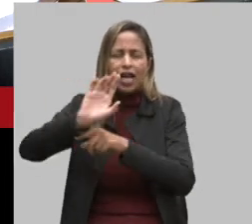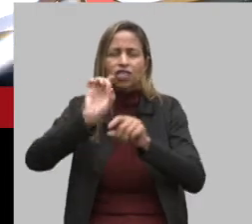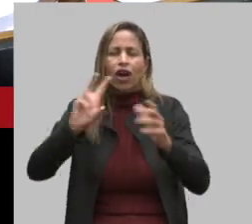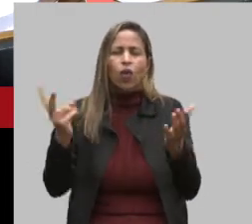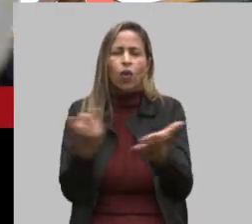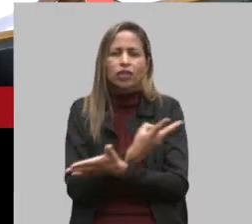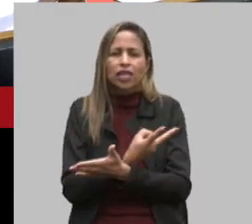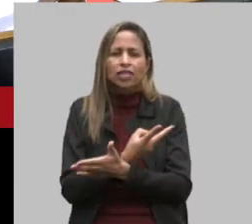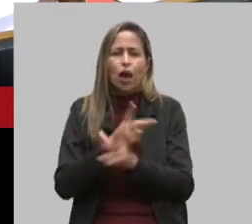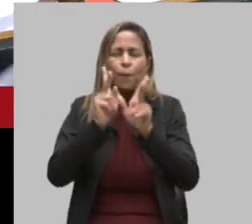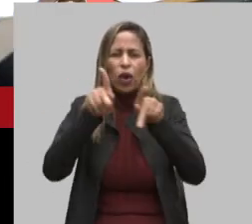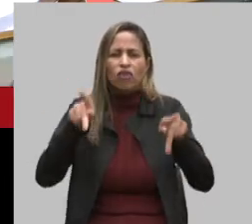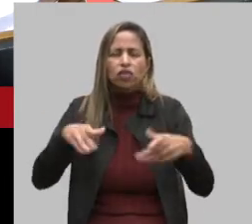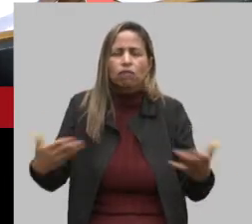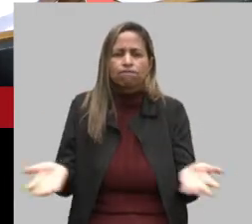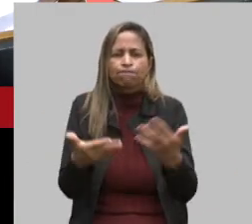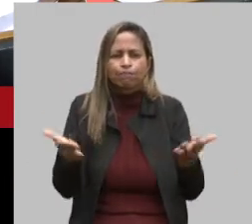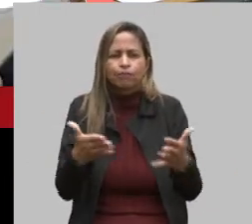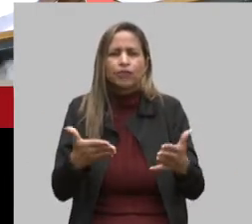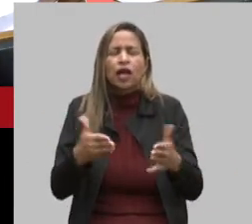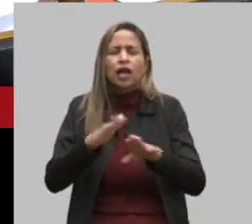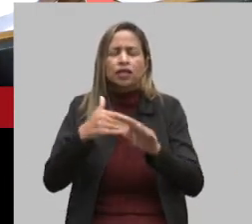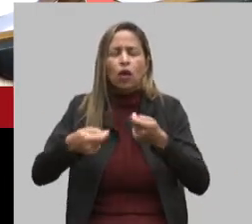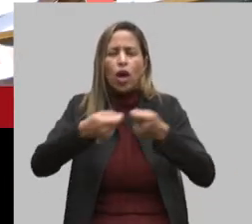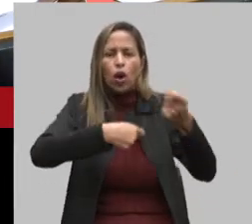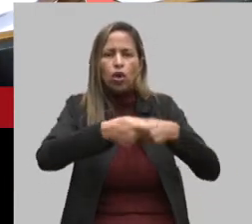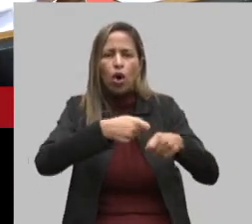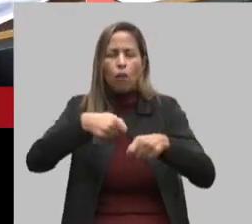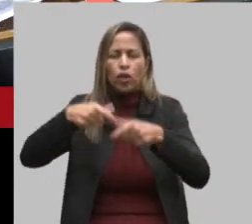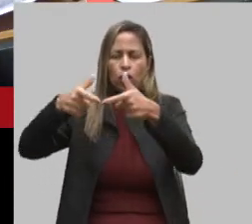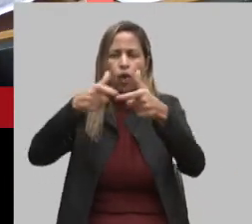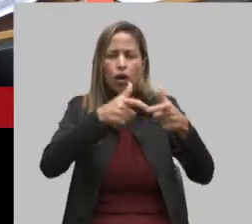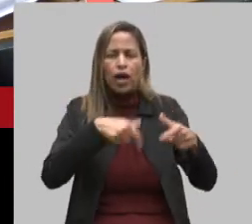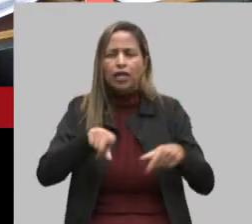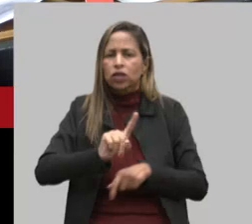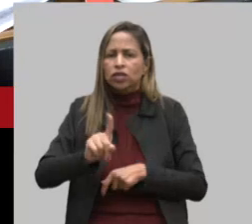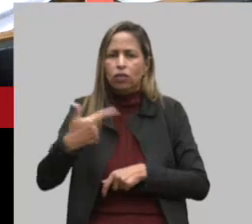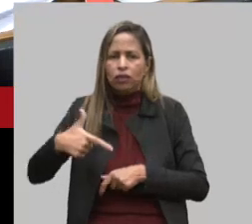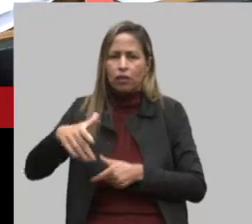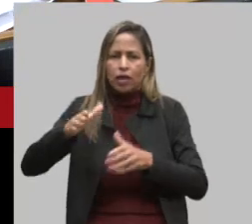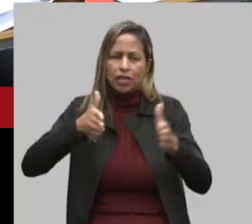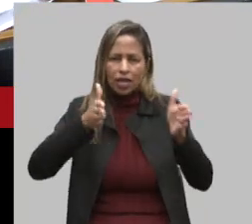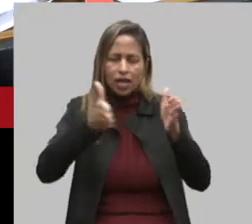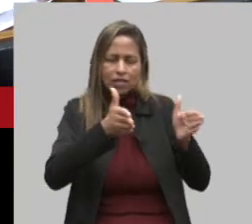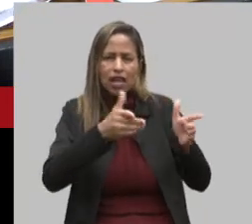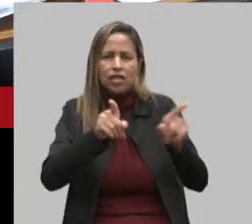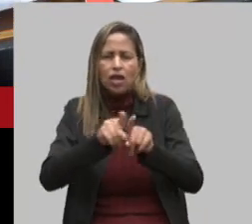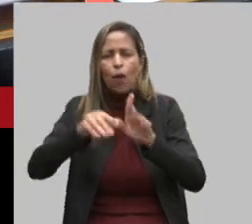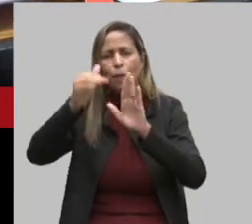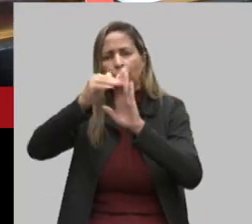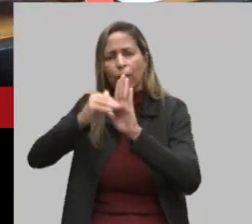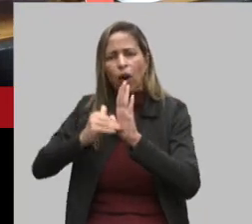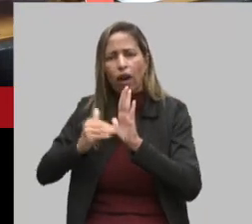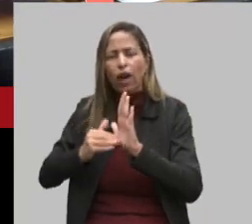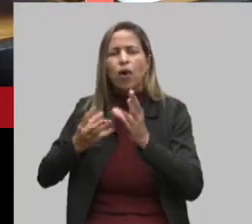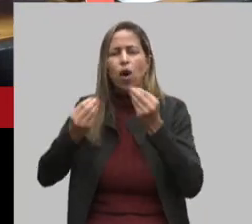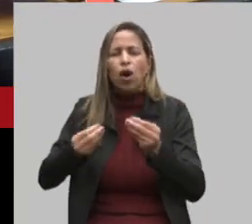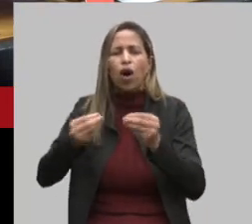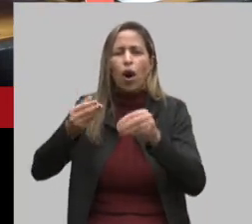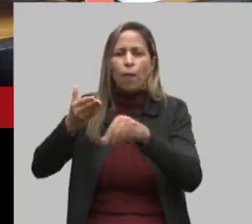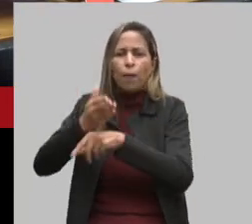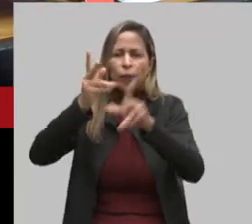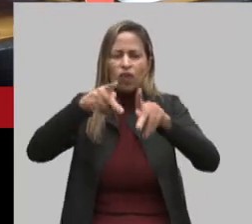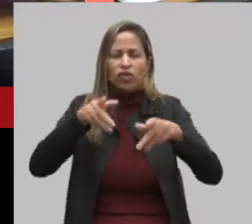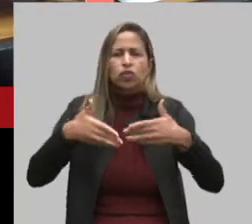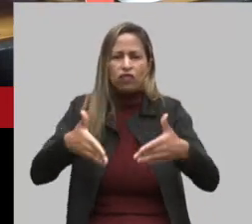esses professores tiverem incentivos tanto econômicos quanto locais nós não temos acesso a um programa que coloque esses professores em frente